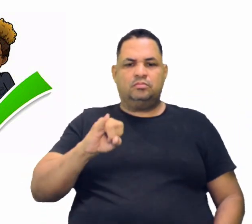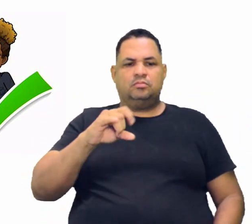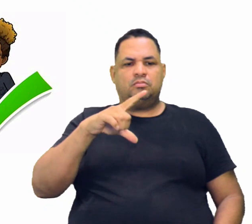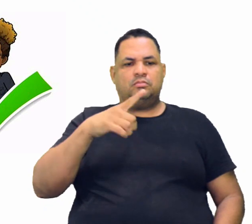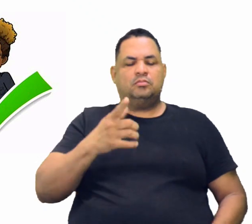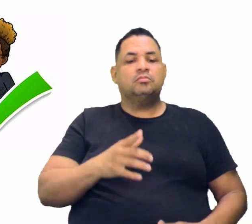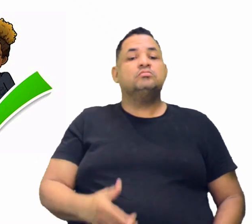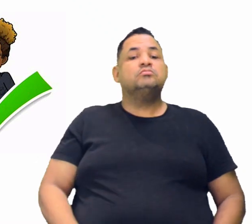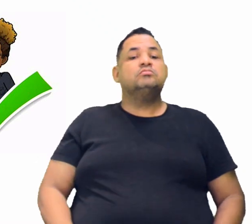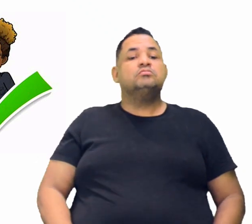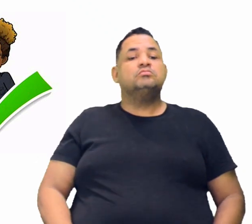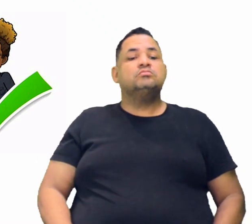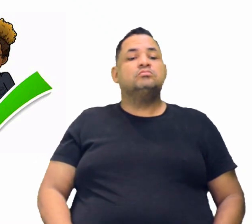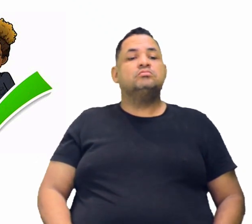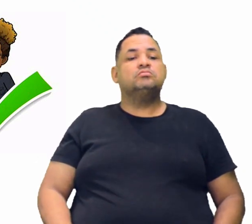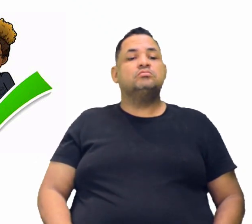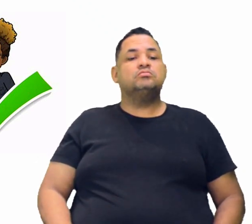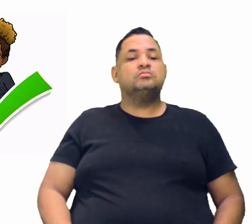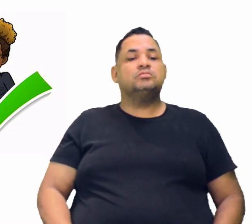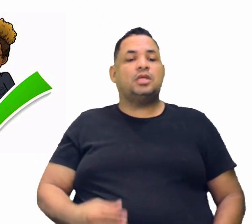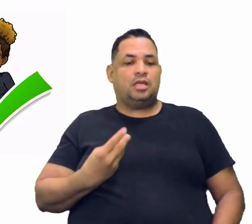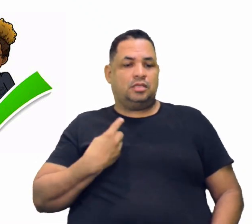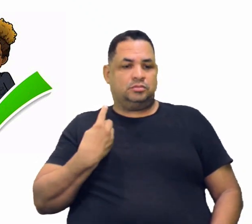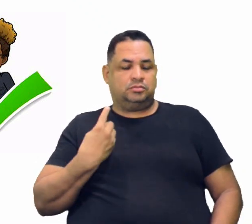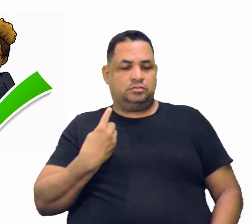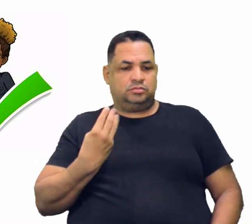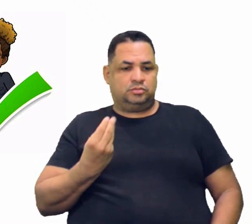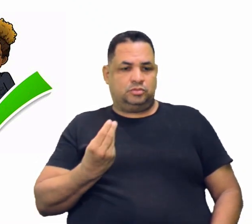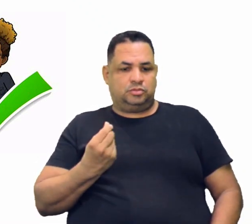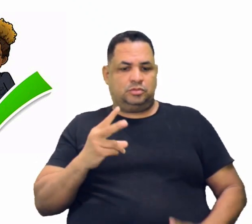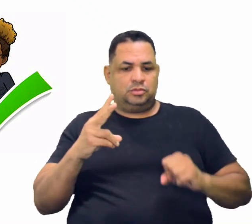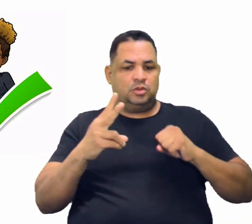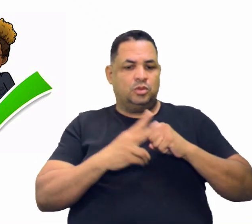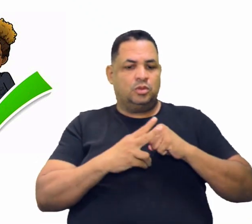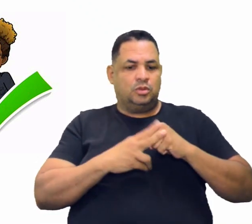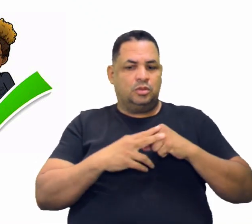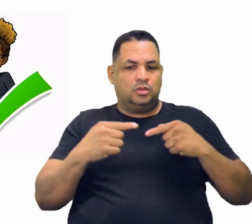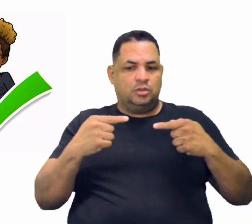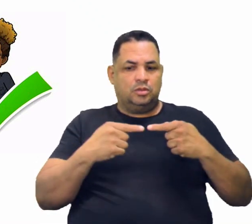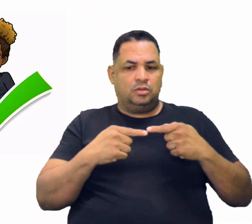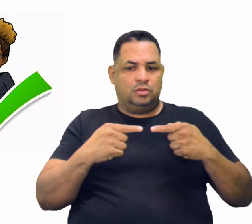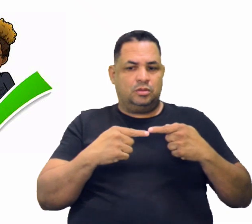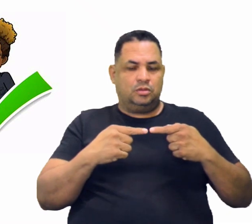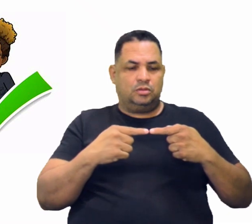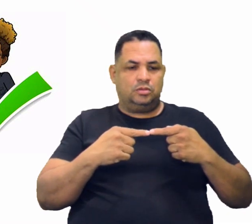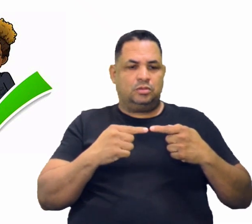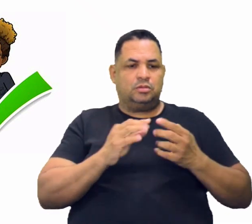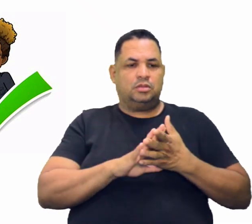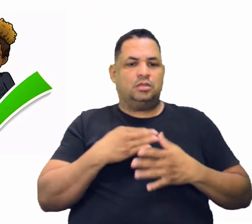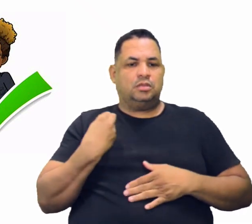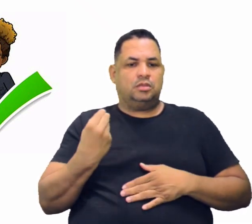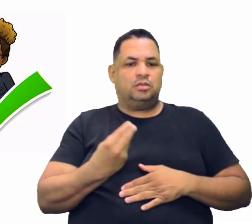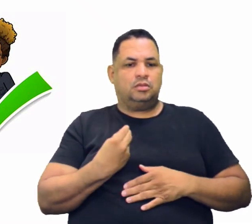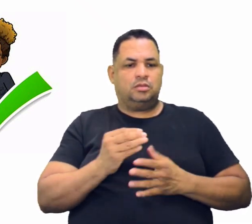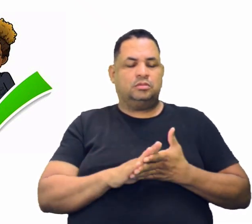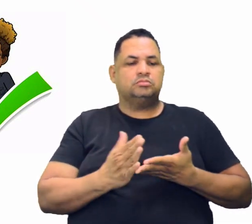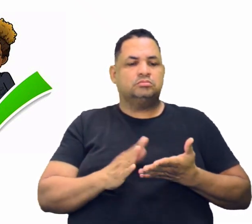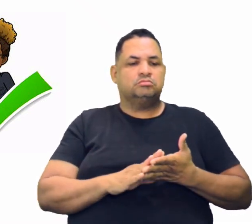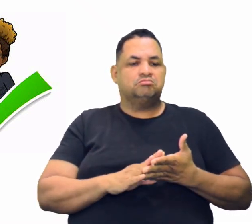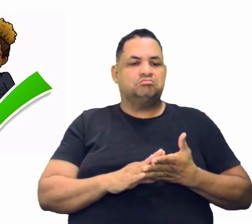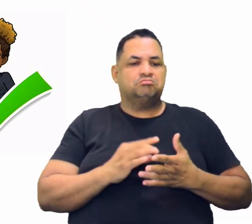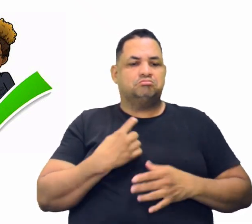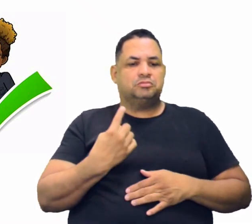ele estiver no plural, é claro que o verbo vai ficar no plural. Se estiver no singular,